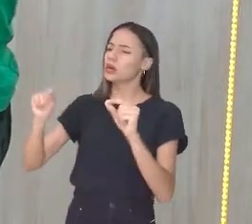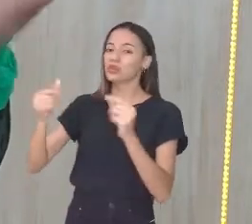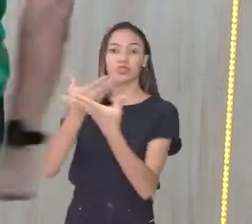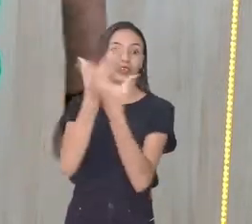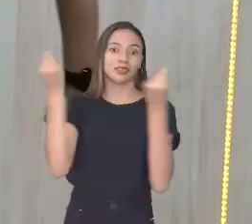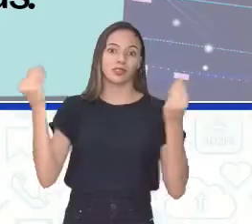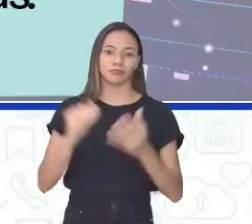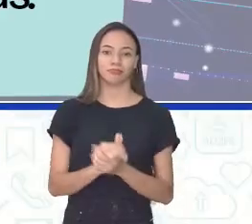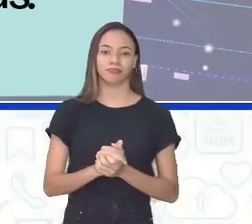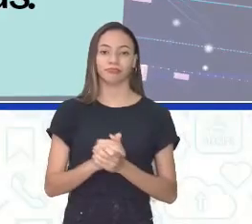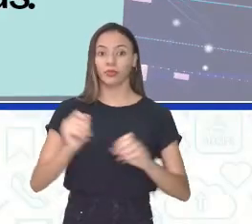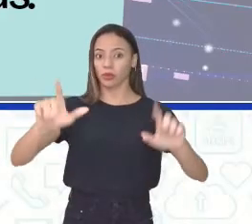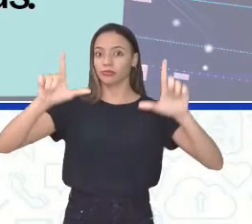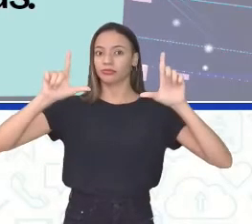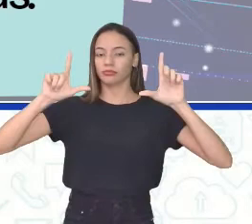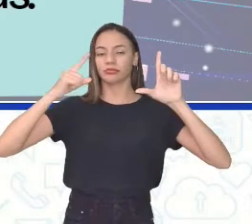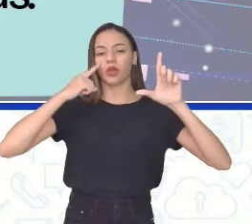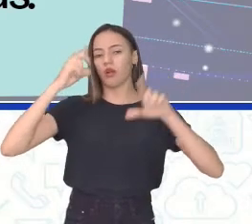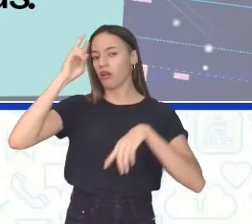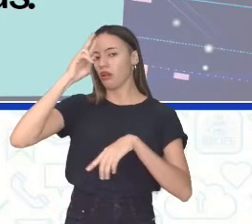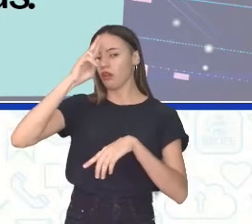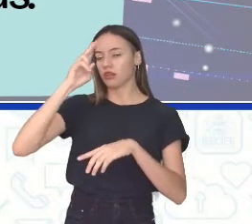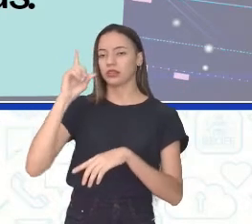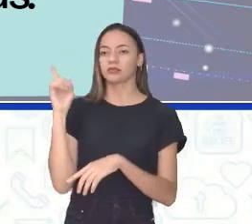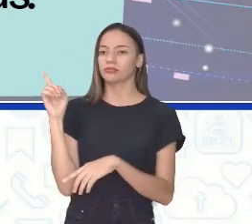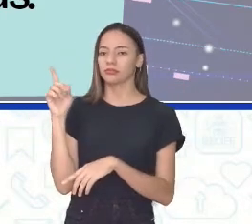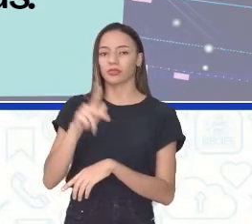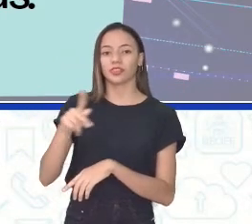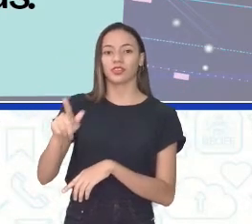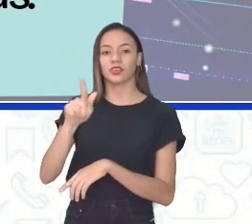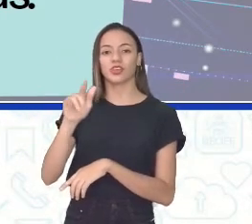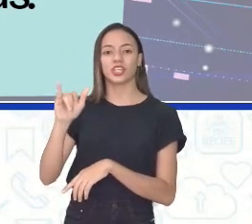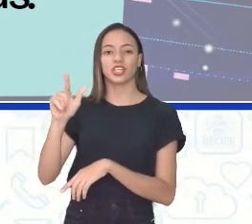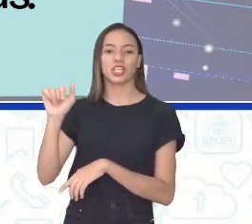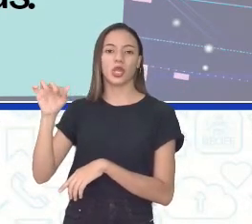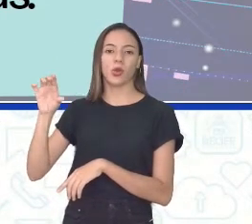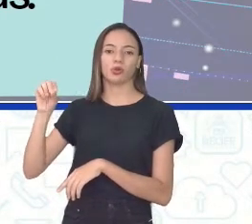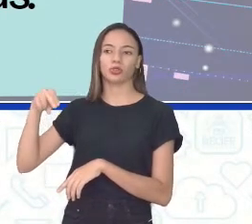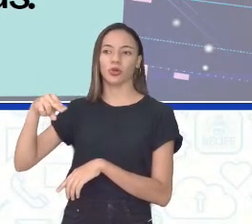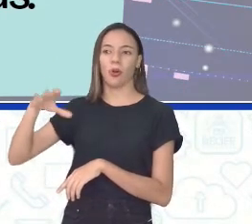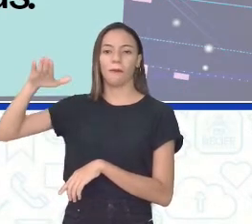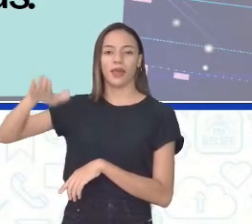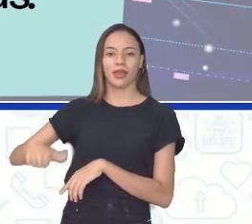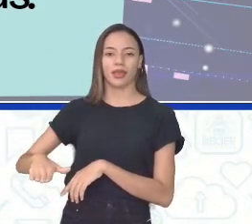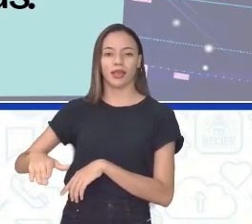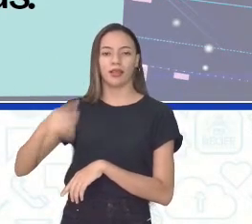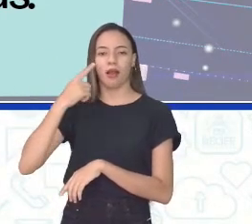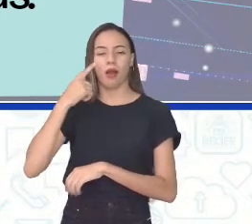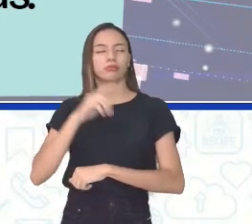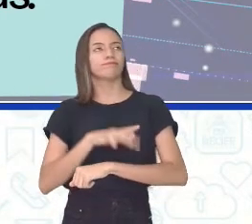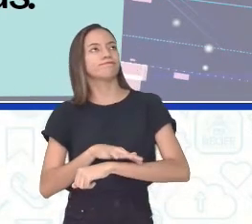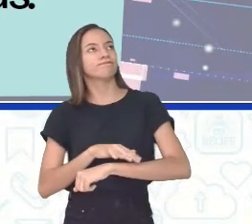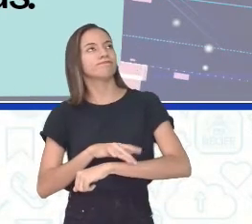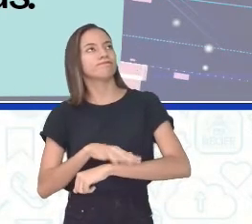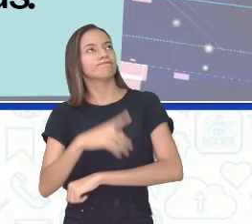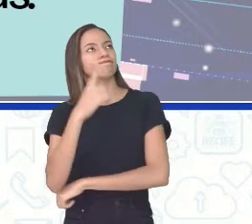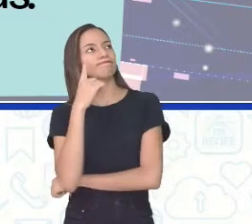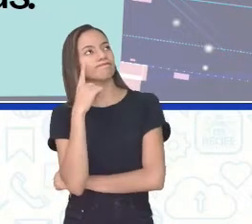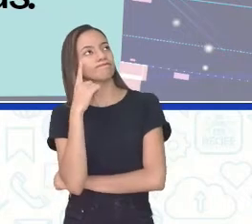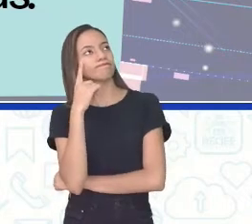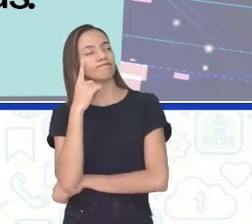tela cheia então. Ó, vamos relembrar. O professor Gilson aí quando era pequenininho. Batendo no birô, pensando na vida.